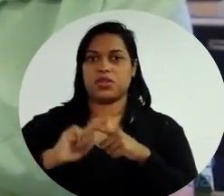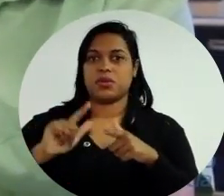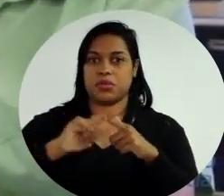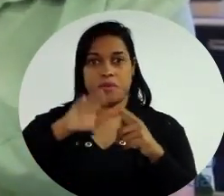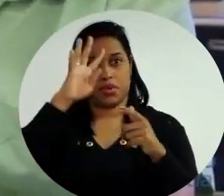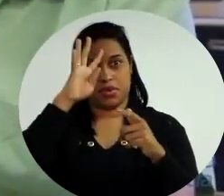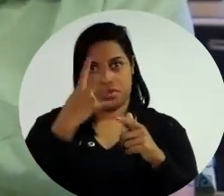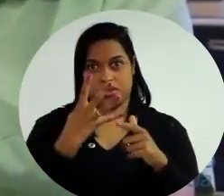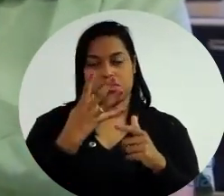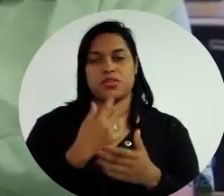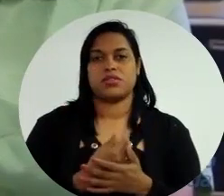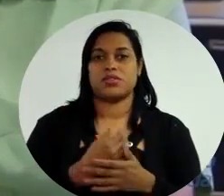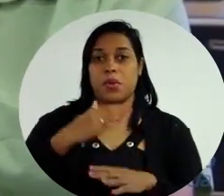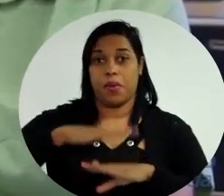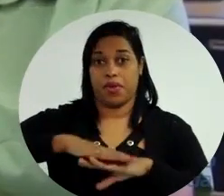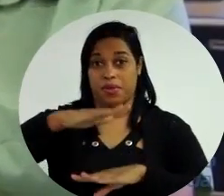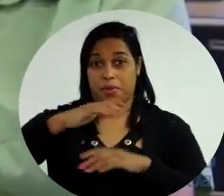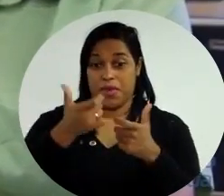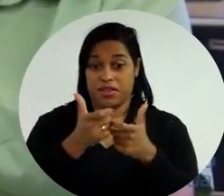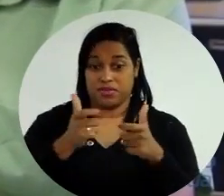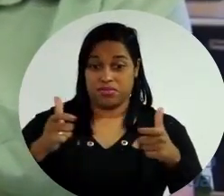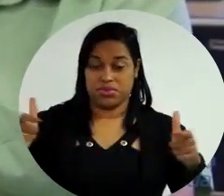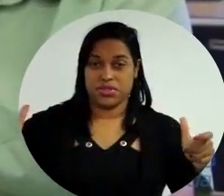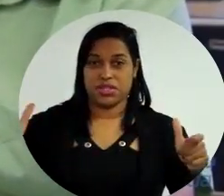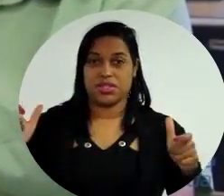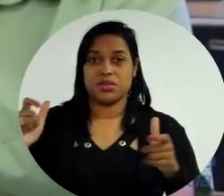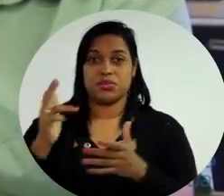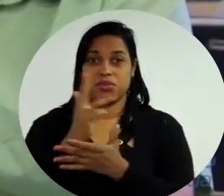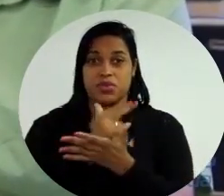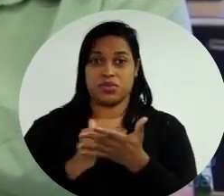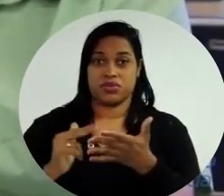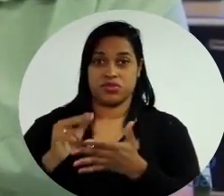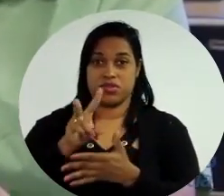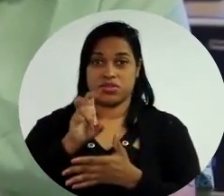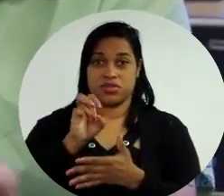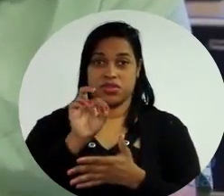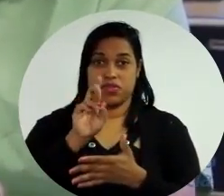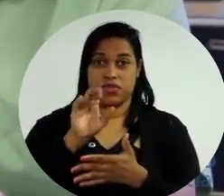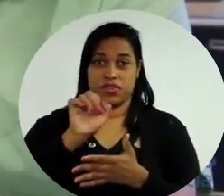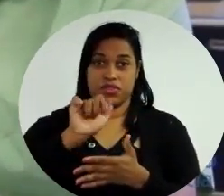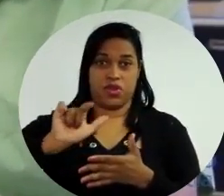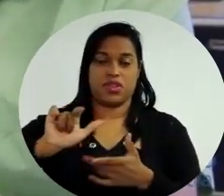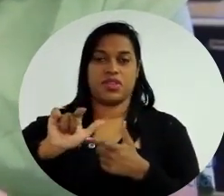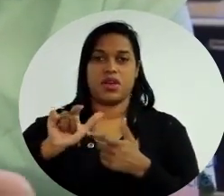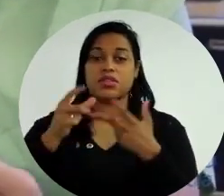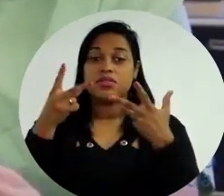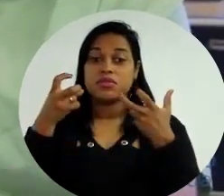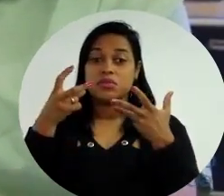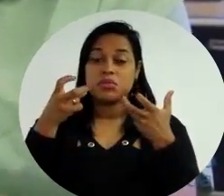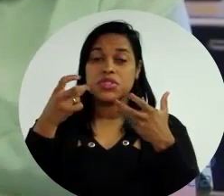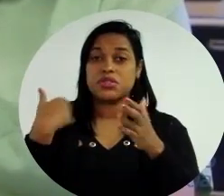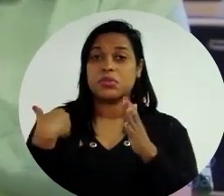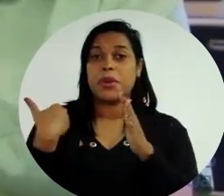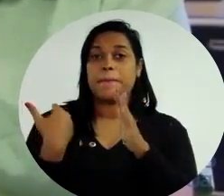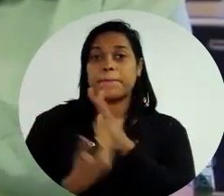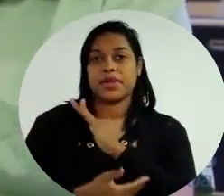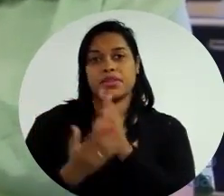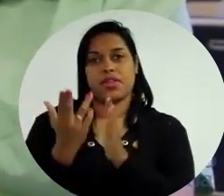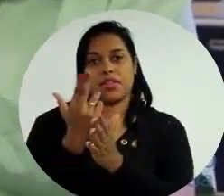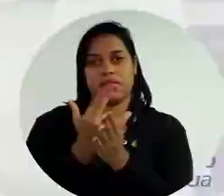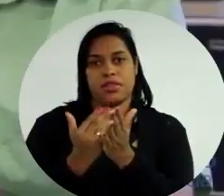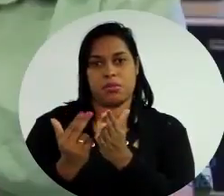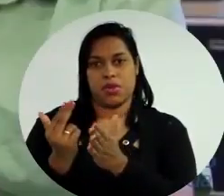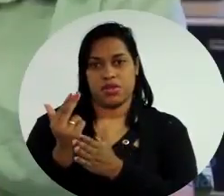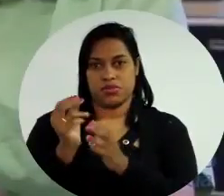da resolução. Então, quanto mais ampliamos uma ilustração vetorial, não vamos notar perda de